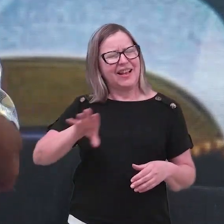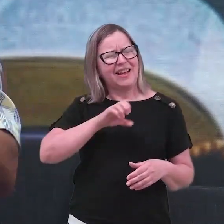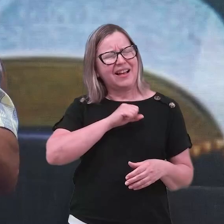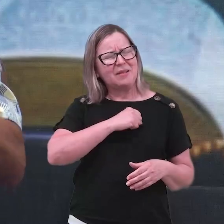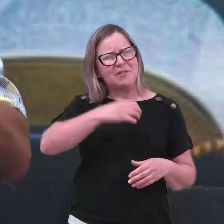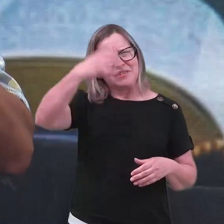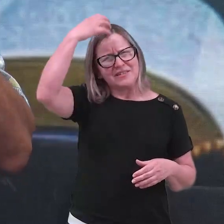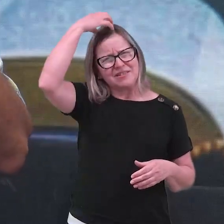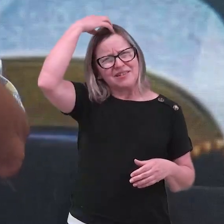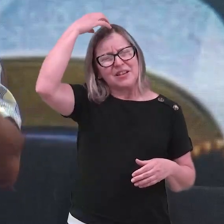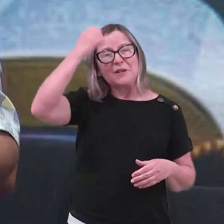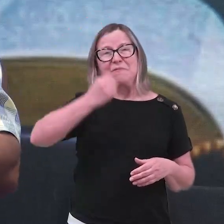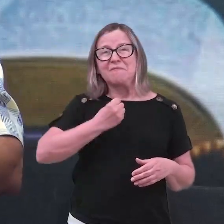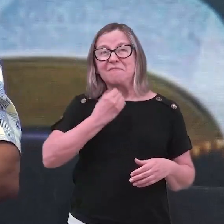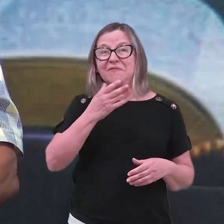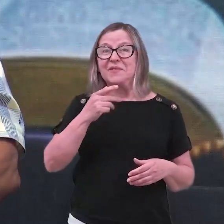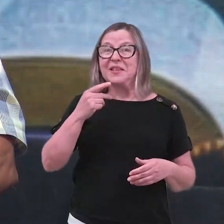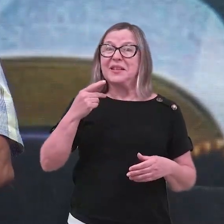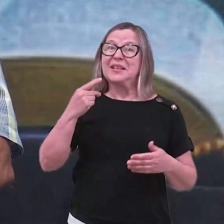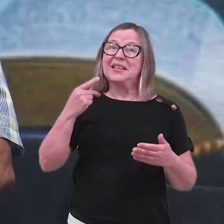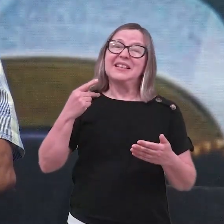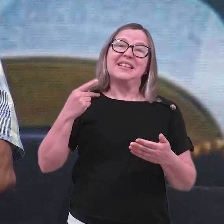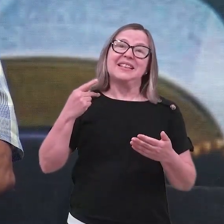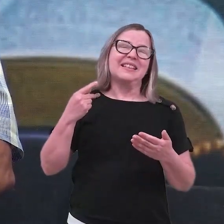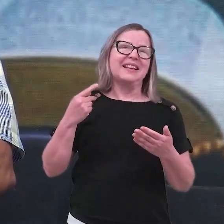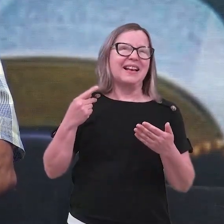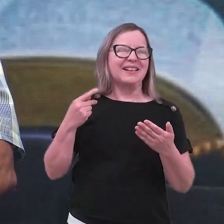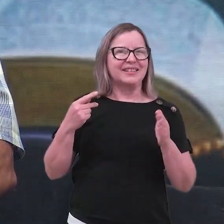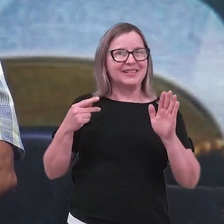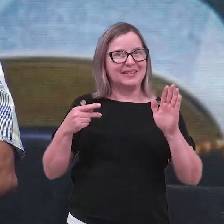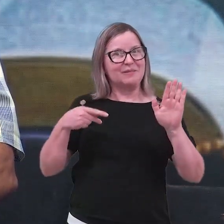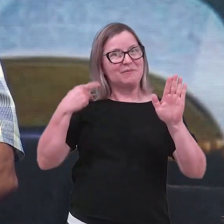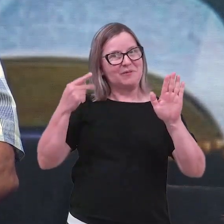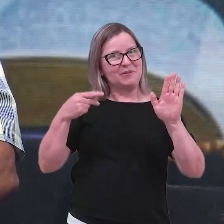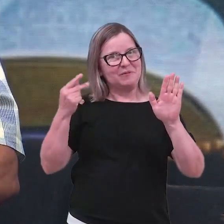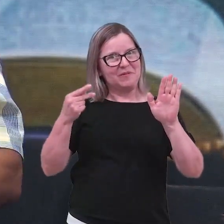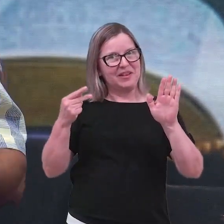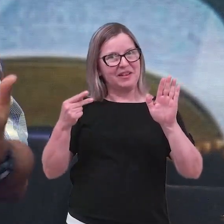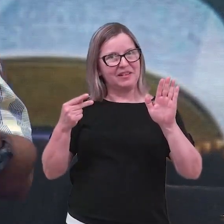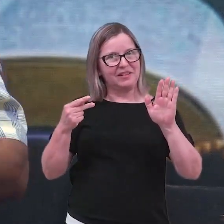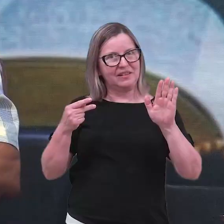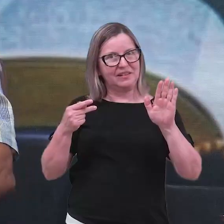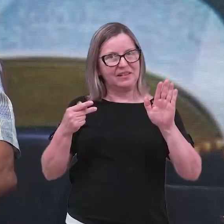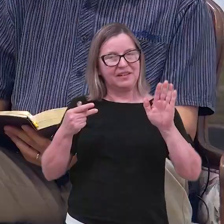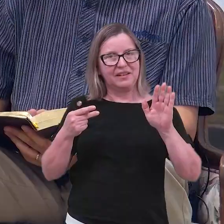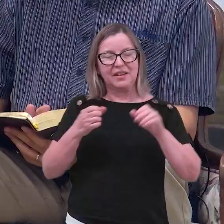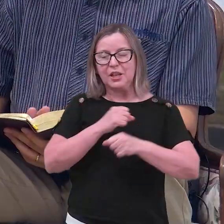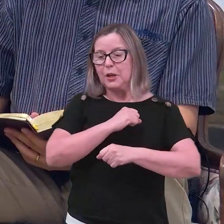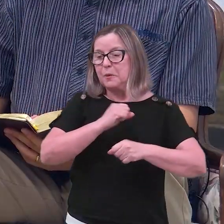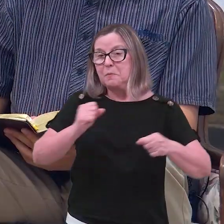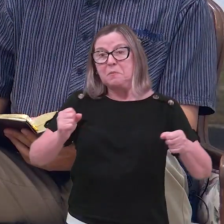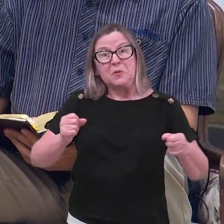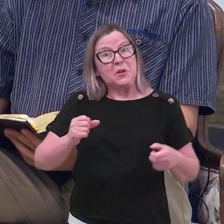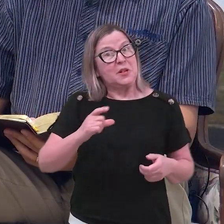bondade dele, nas promessas dele, pastor Érico, não tem outra maneira de não ser um descanso.